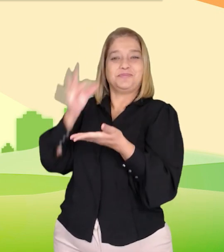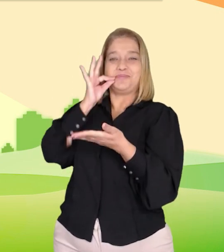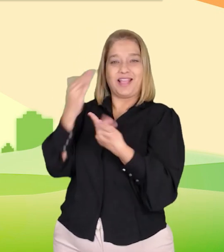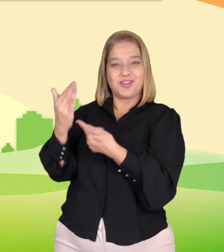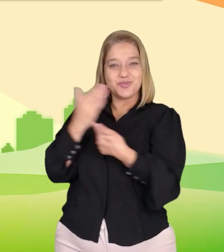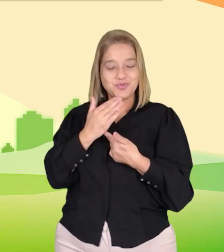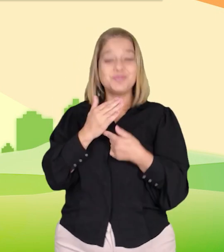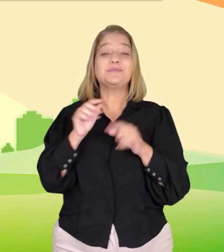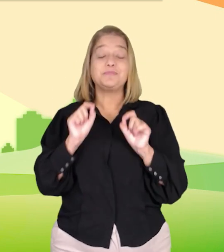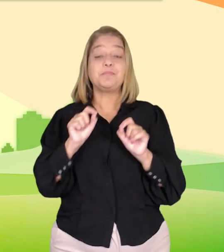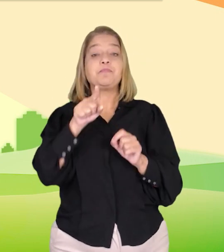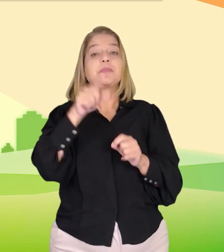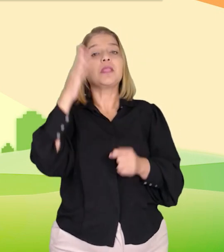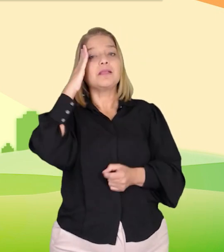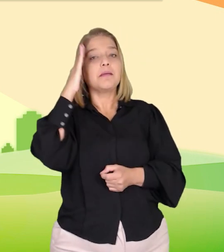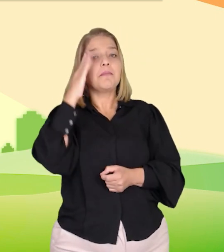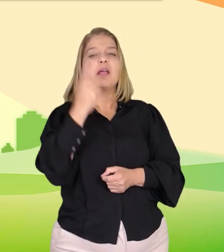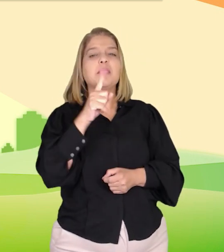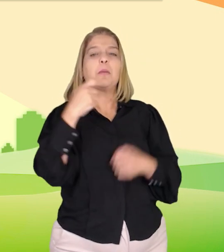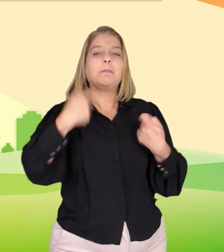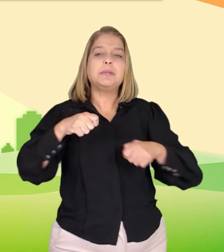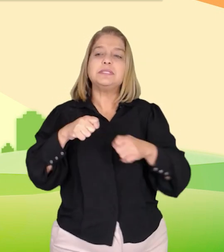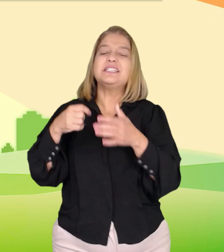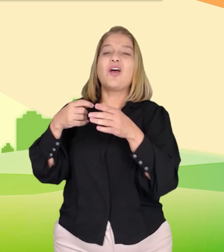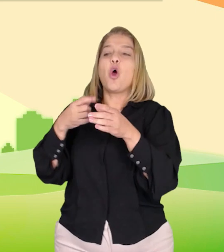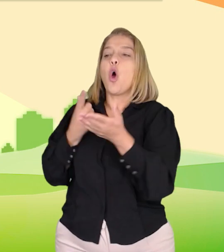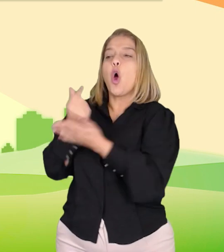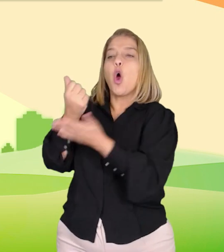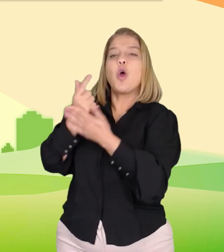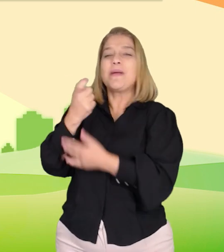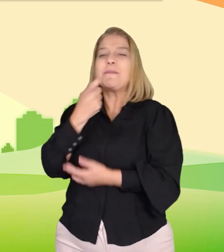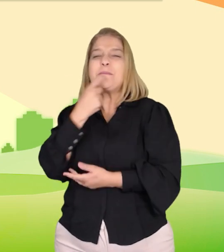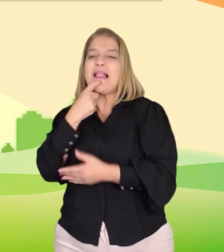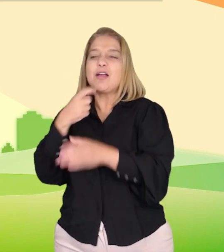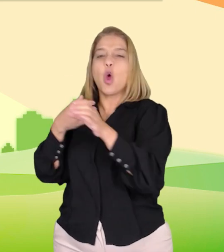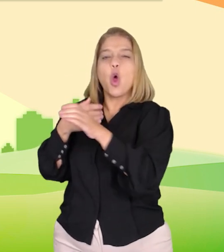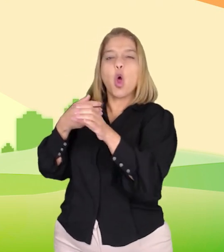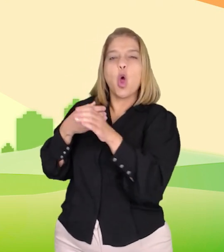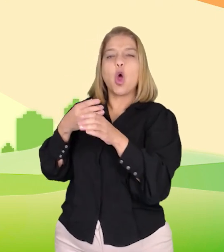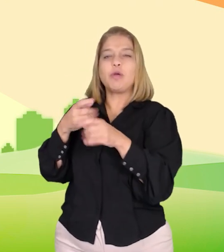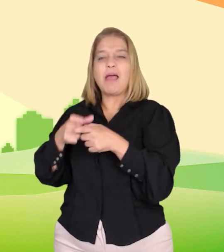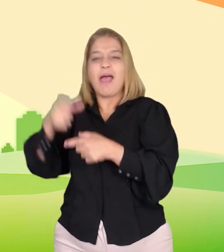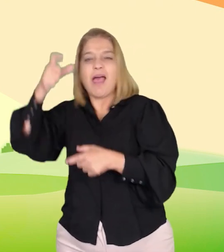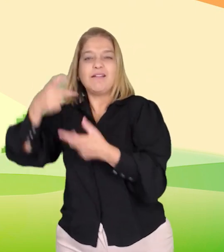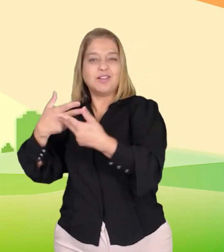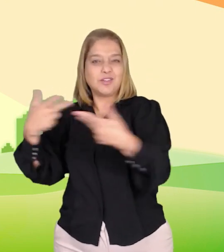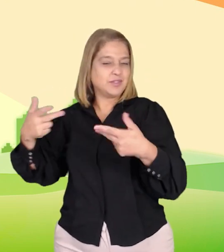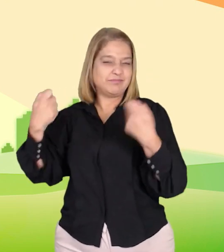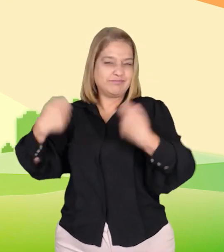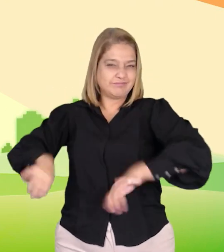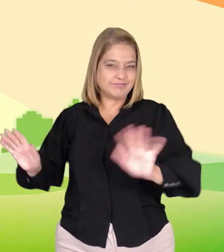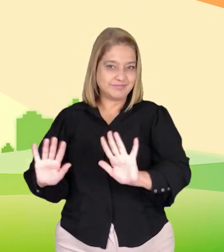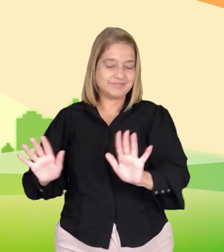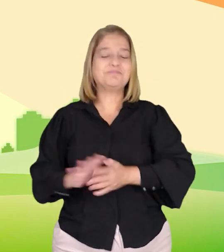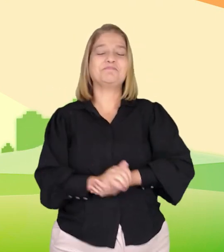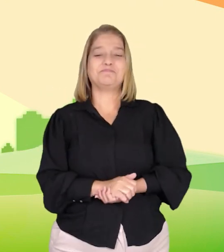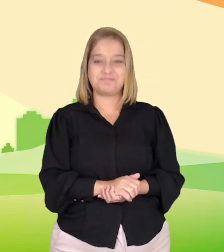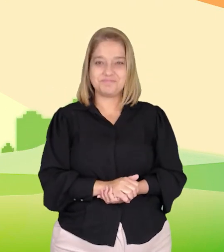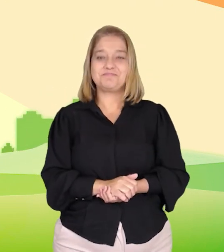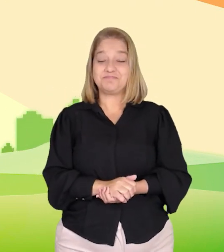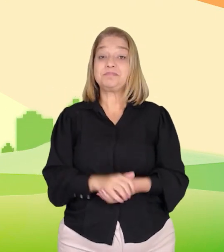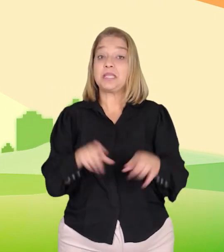o café. Isso ajuda a não usar copos ou garrafas de plástico. Muito bem,